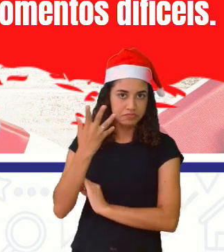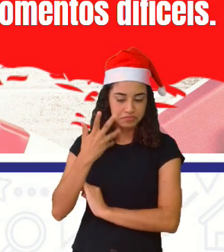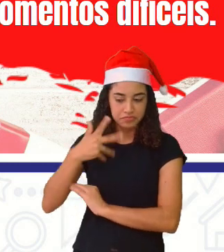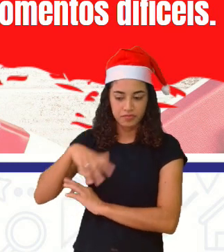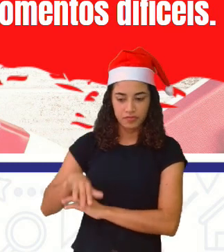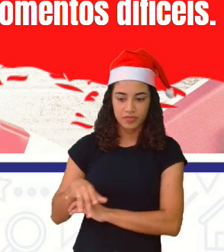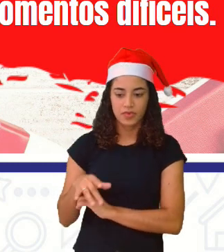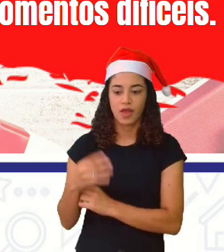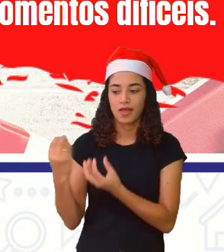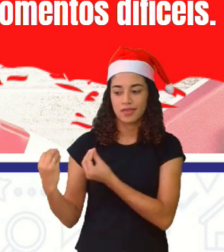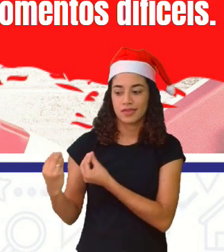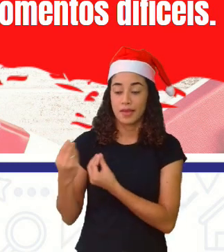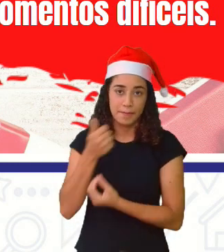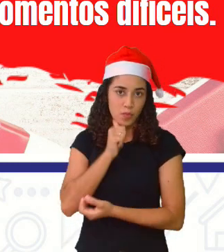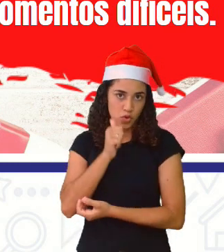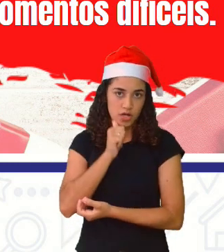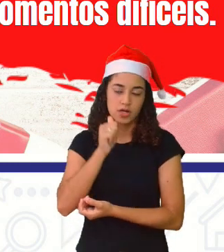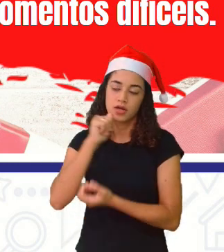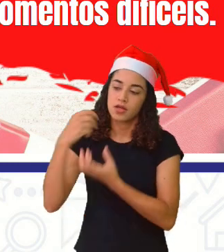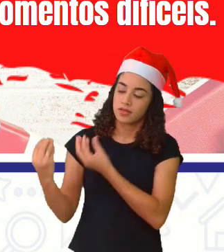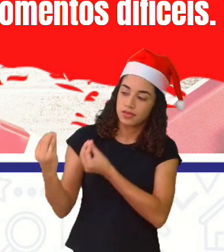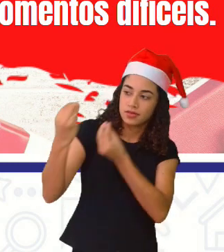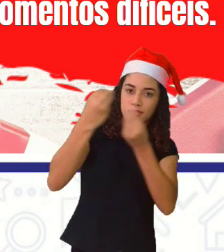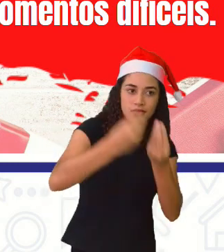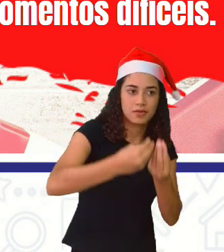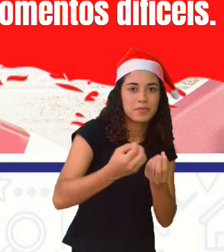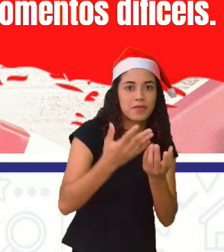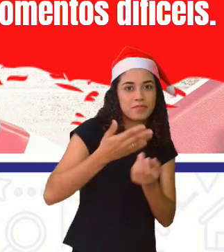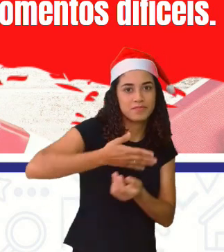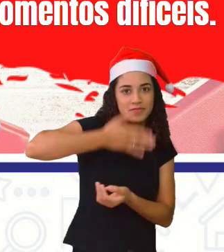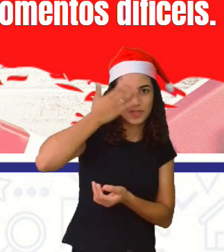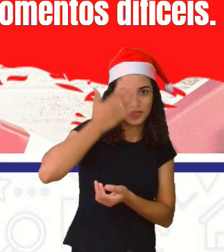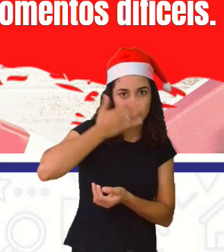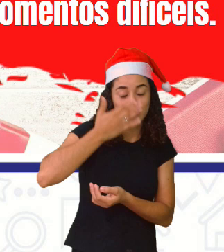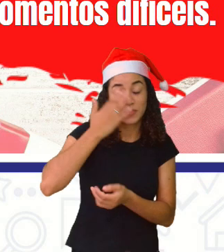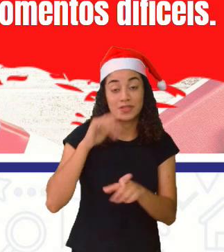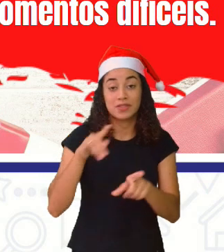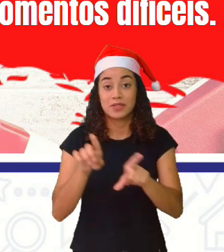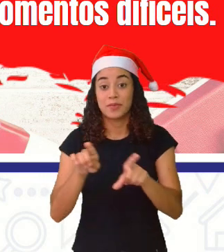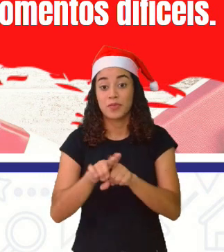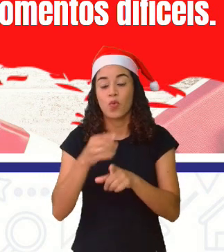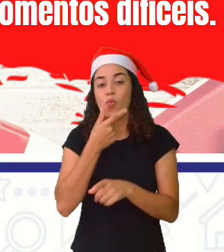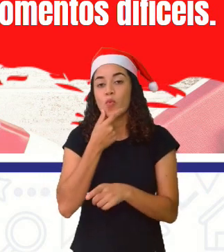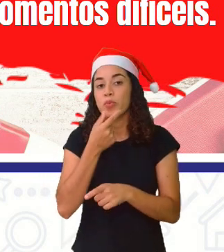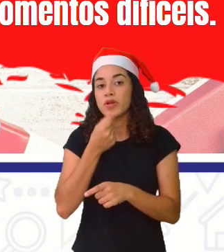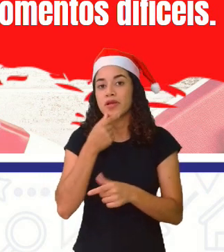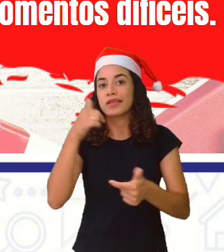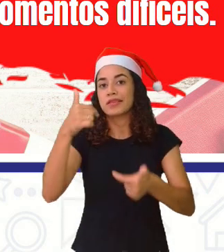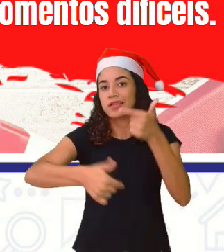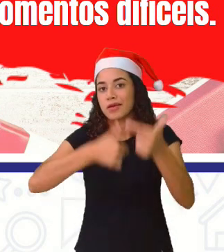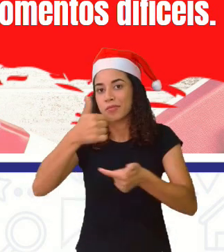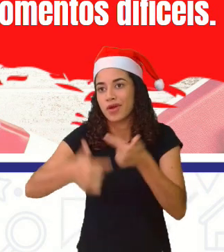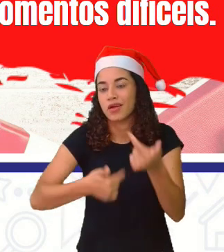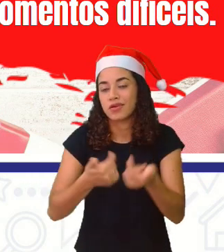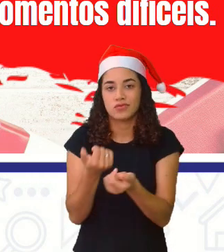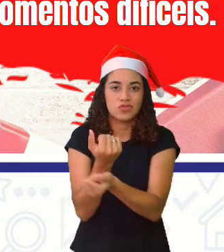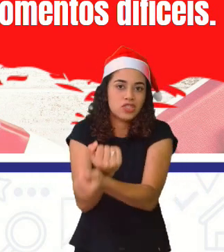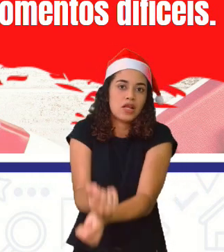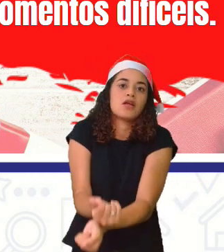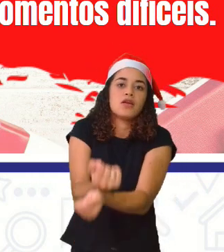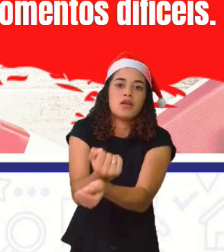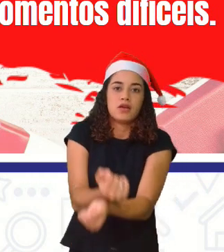elas como as meninas, né, para a prostituição e os meninos para trabalho forçado, né, com